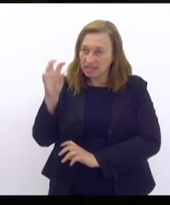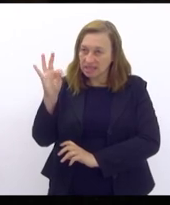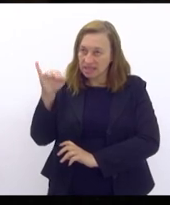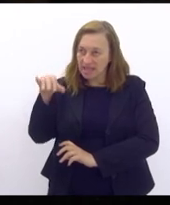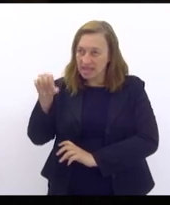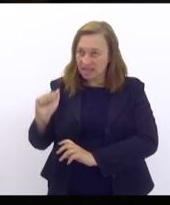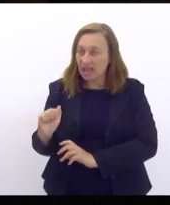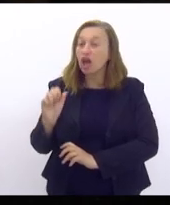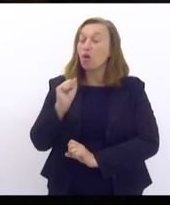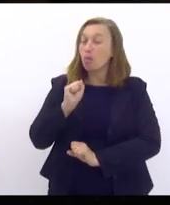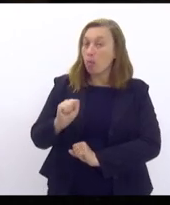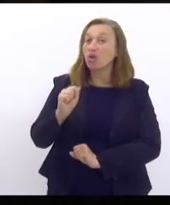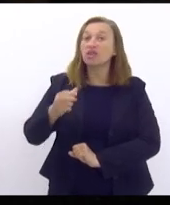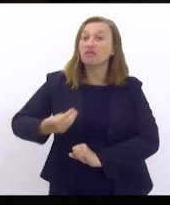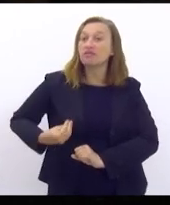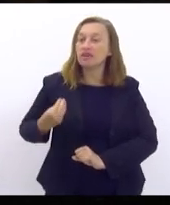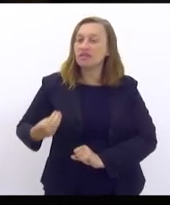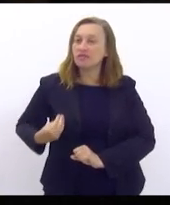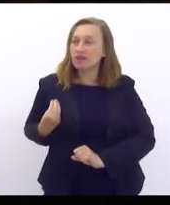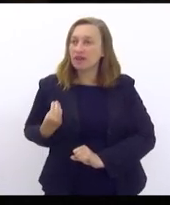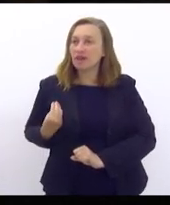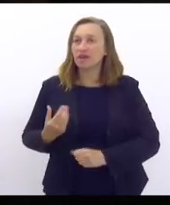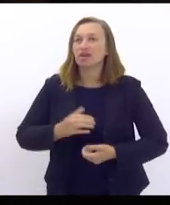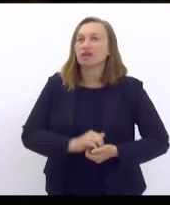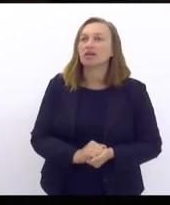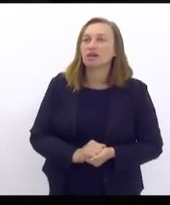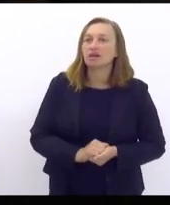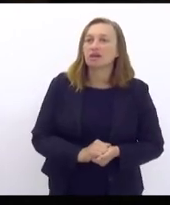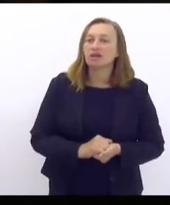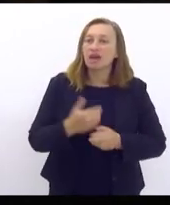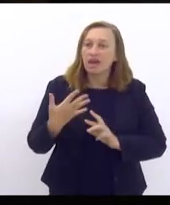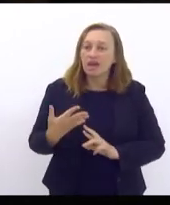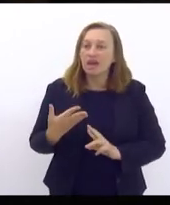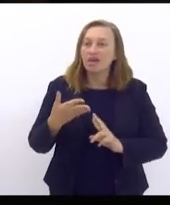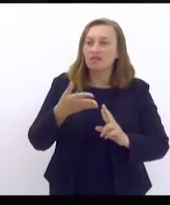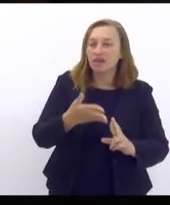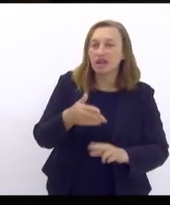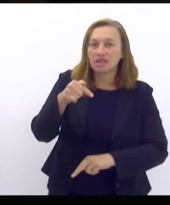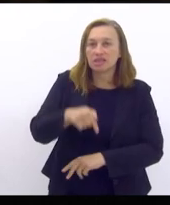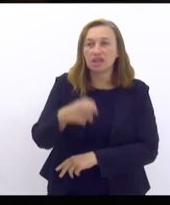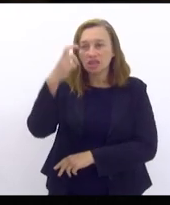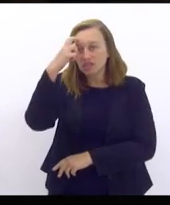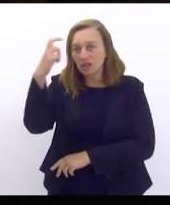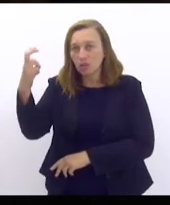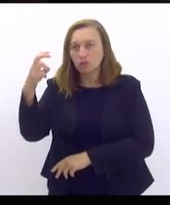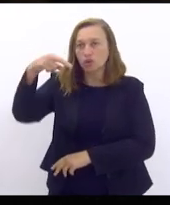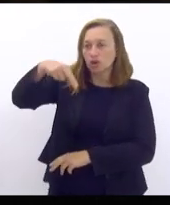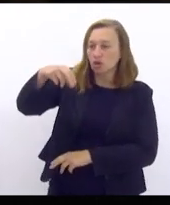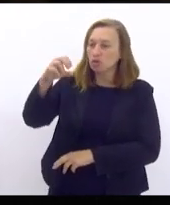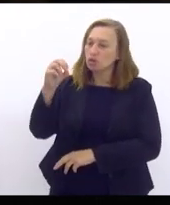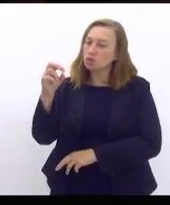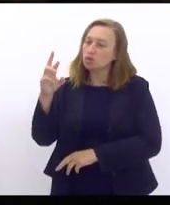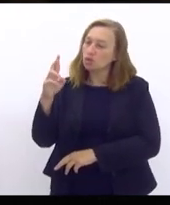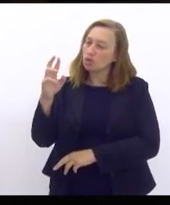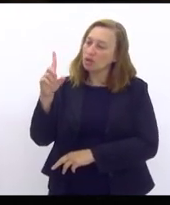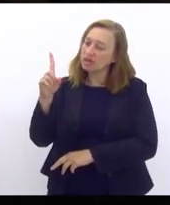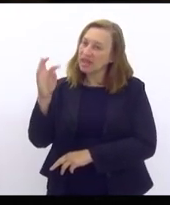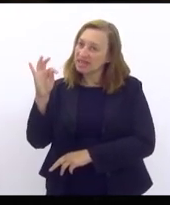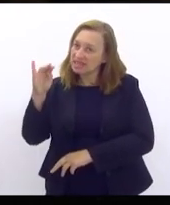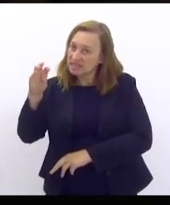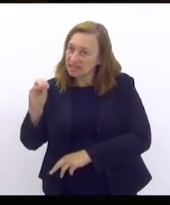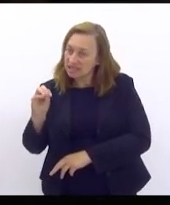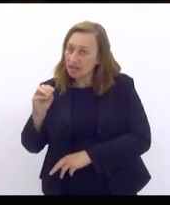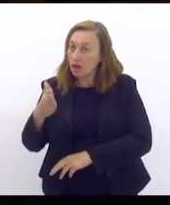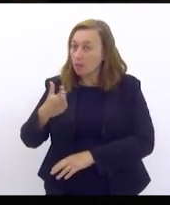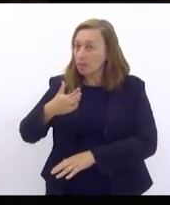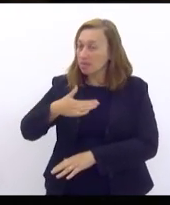pode viver, trazer, reviver aqui a cultura nordestina. Então, para mim, e